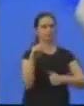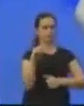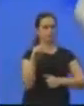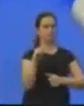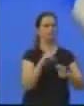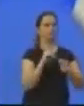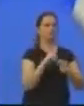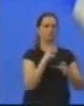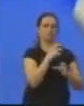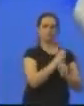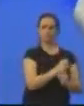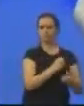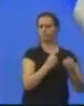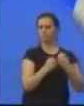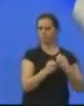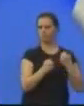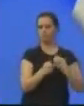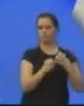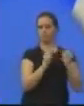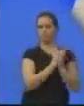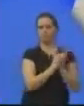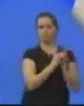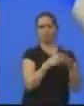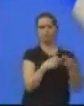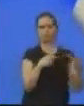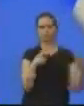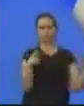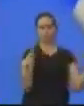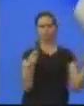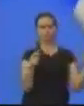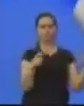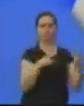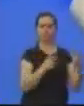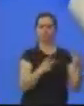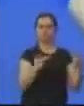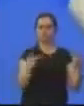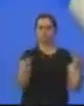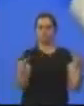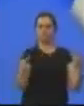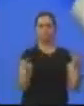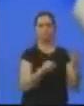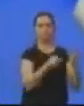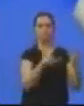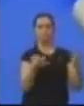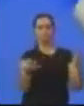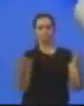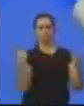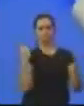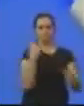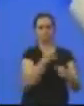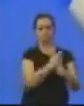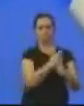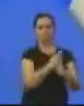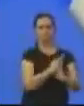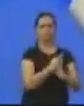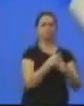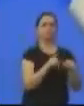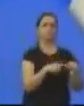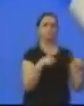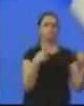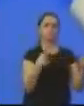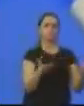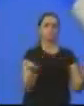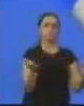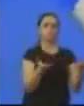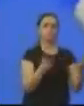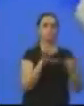o meu número? Para um número muito grande, para mais infinito. Pelos valores que eu encontrei, vai para mais infinito. Vamos ver agora o